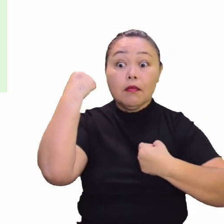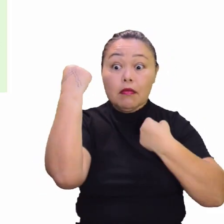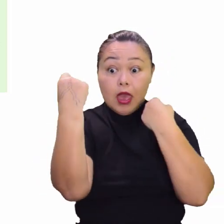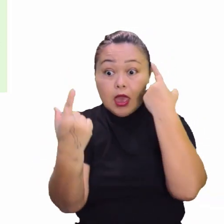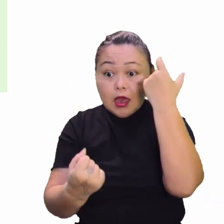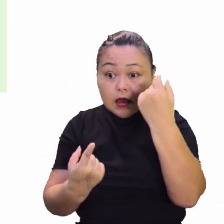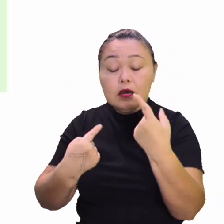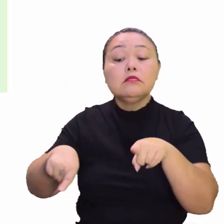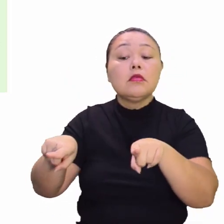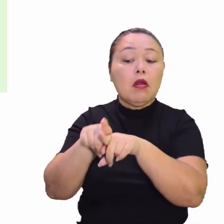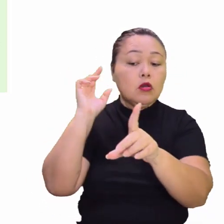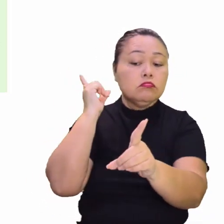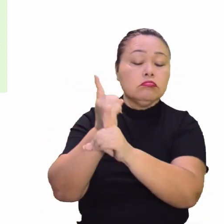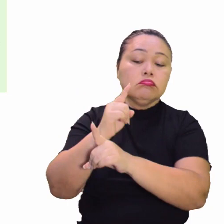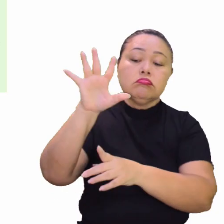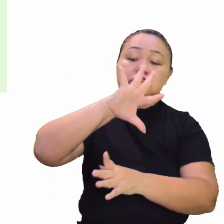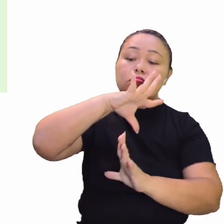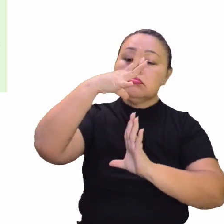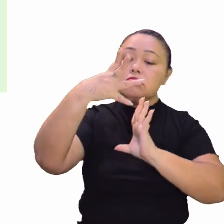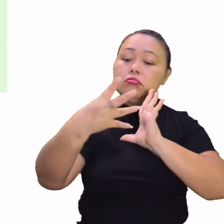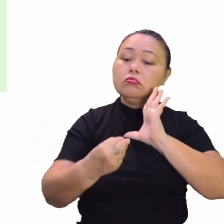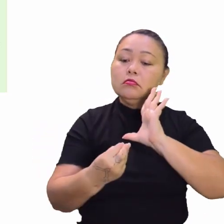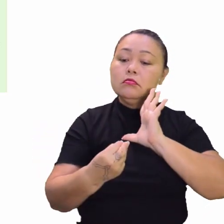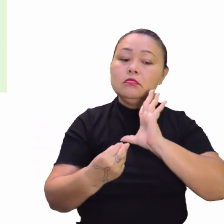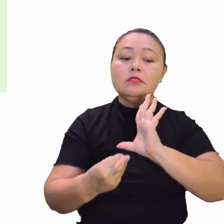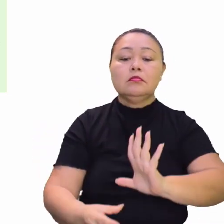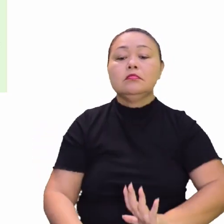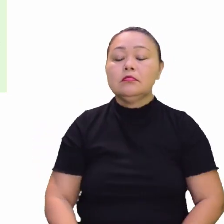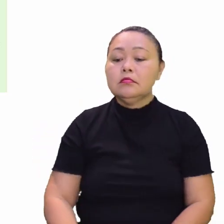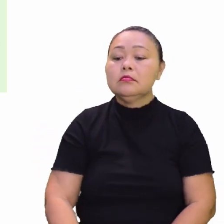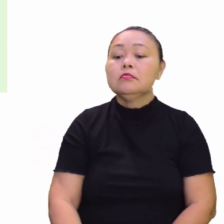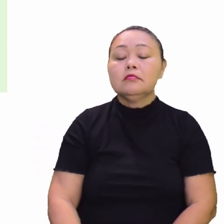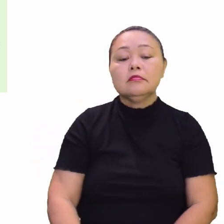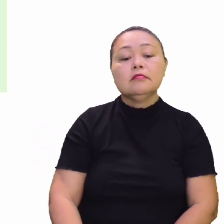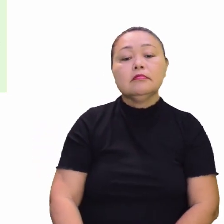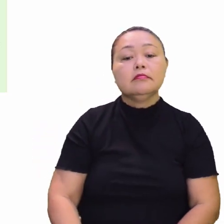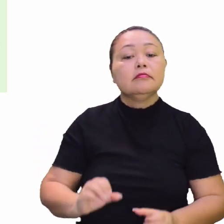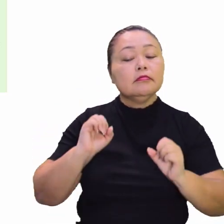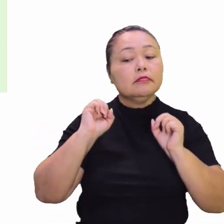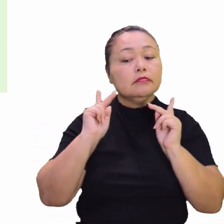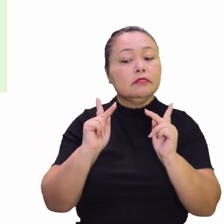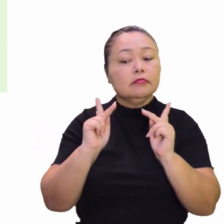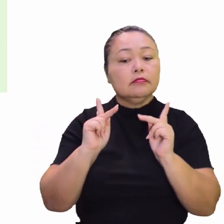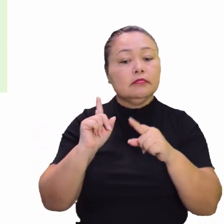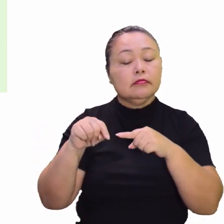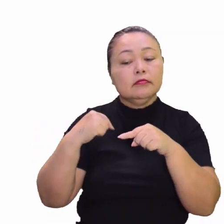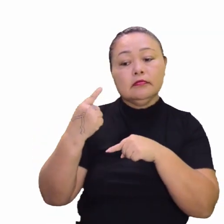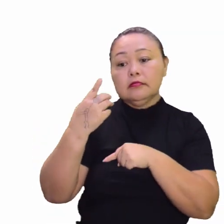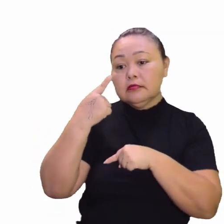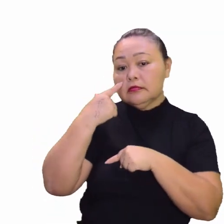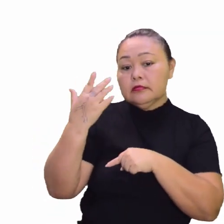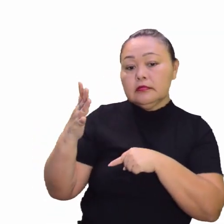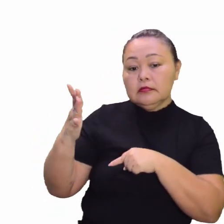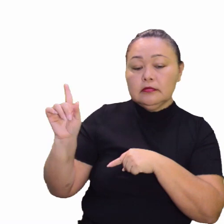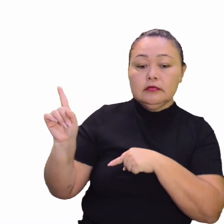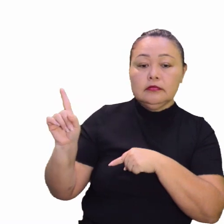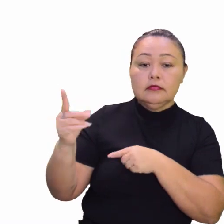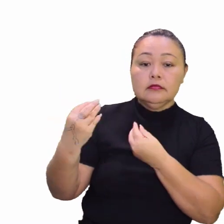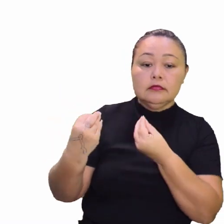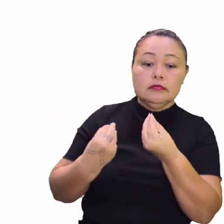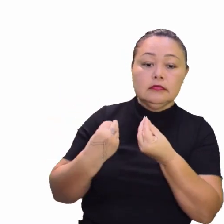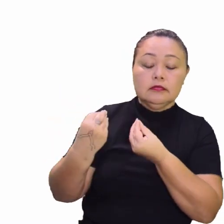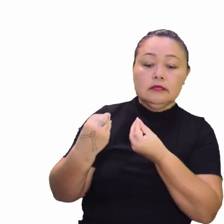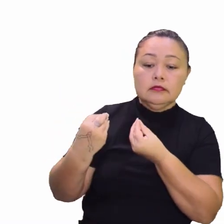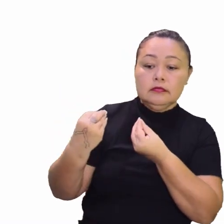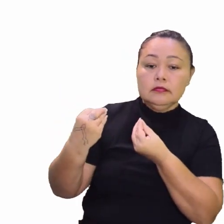rara na região amazônica. Exatamente. Ok? Ok, professor. Vamos dar uma olhada, mais ou menos, como é que ela